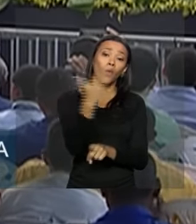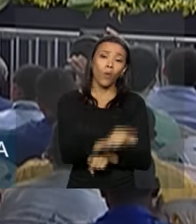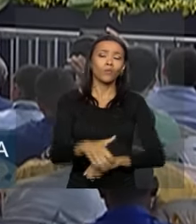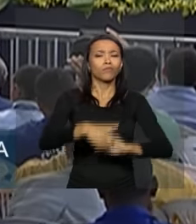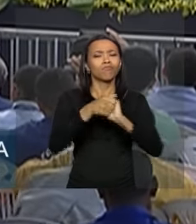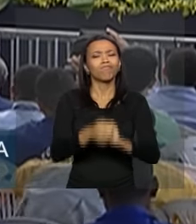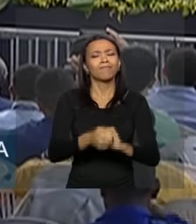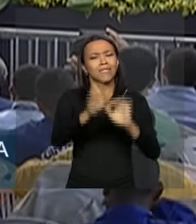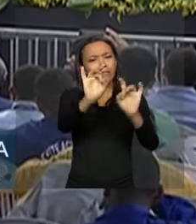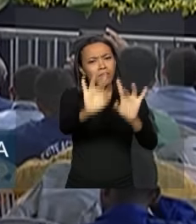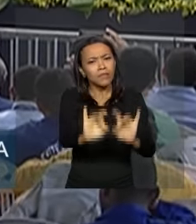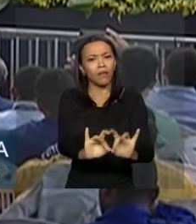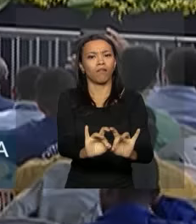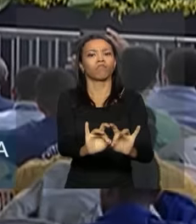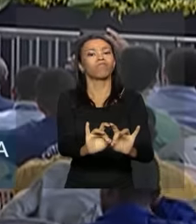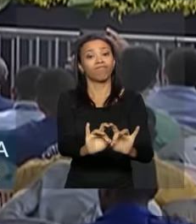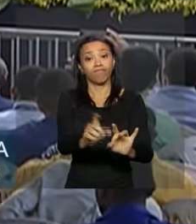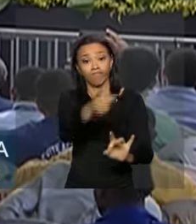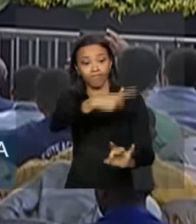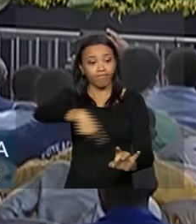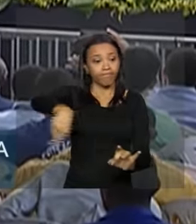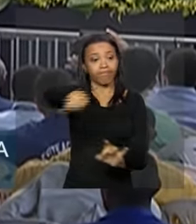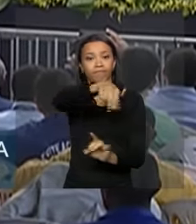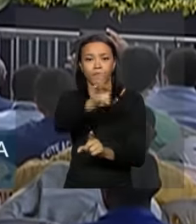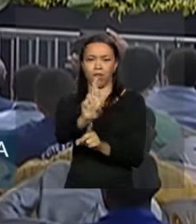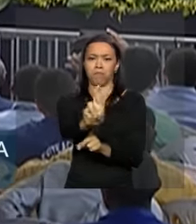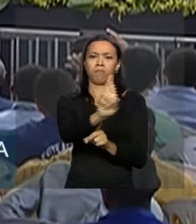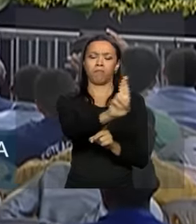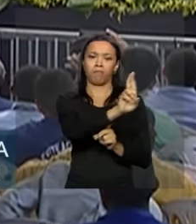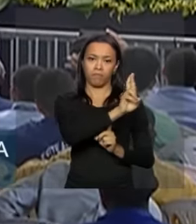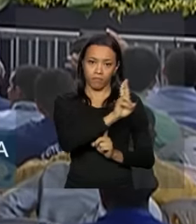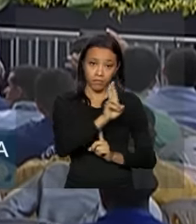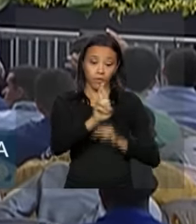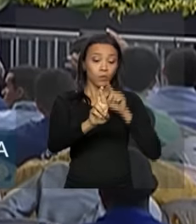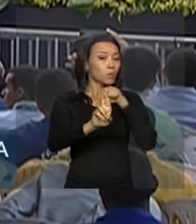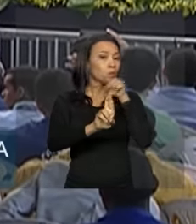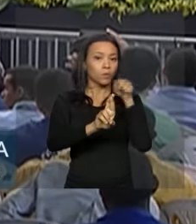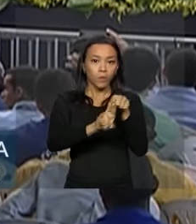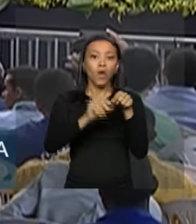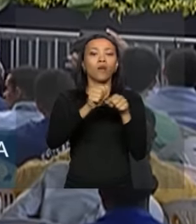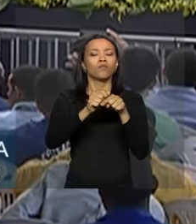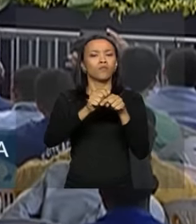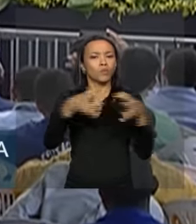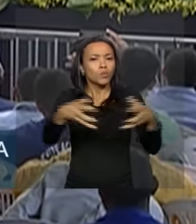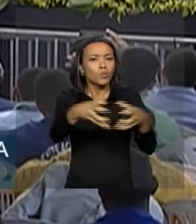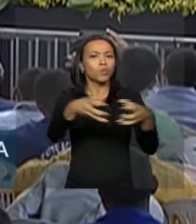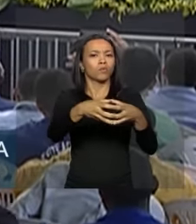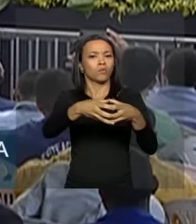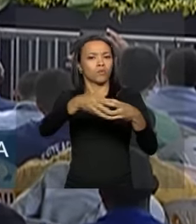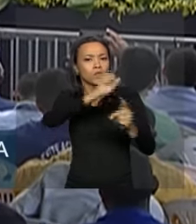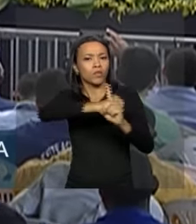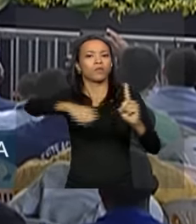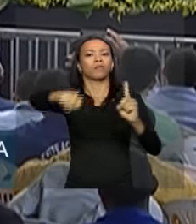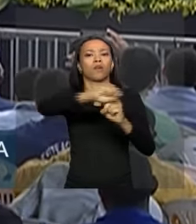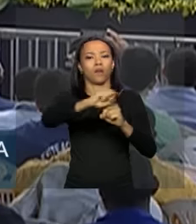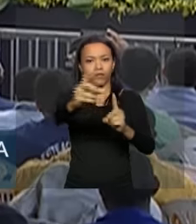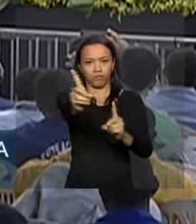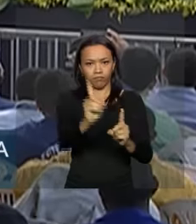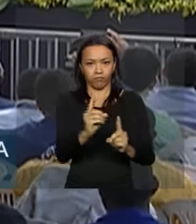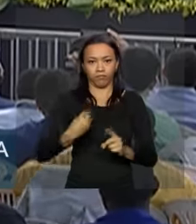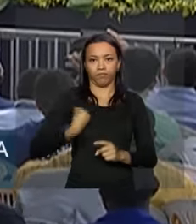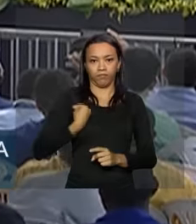especial aos representantes dos movimentos sociais aqui presentes.